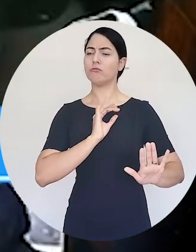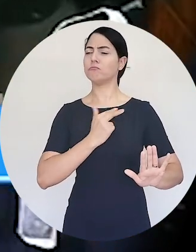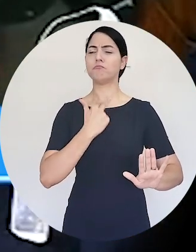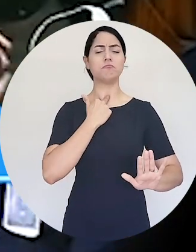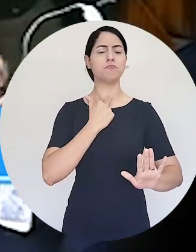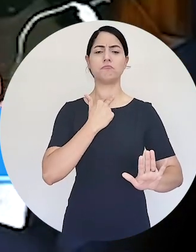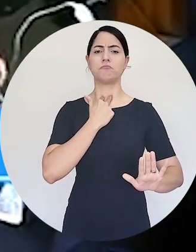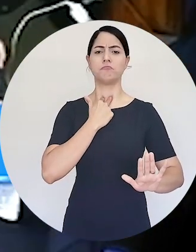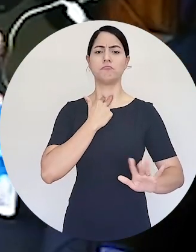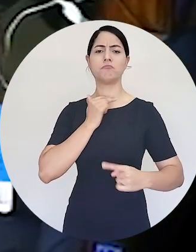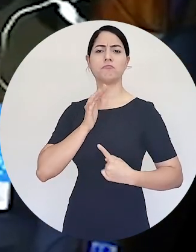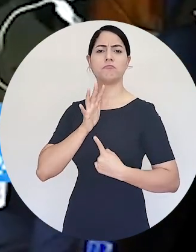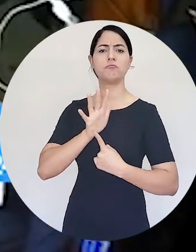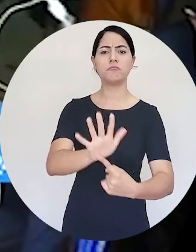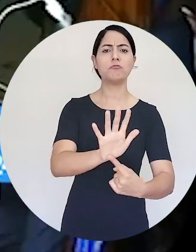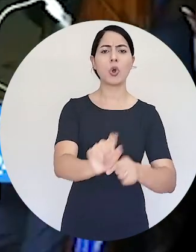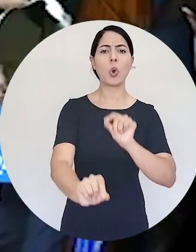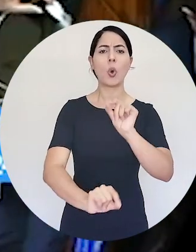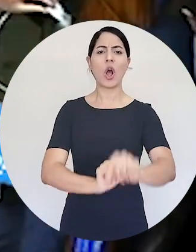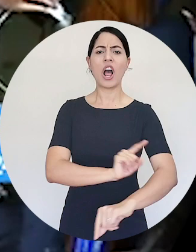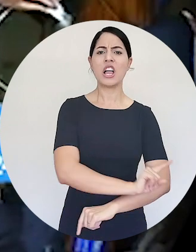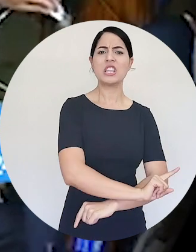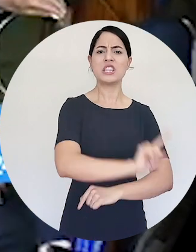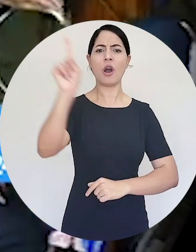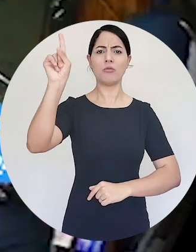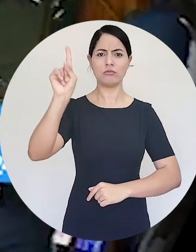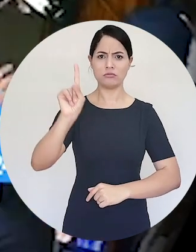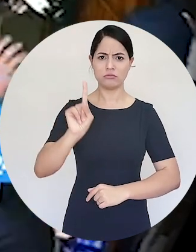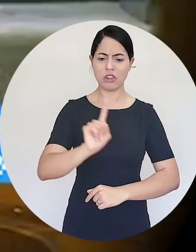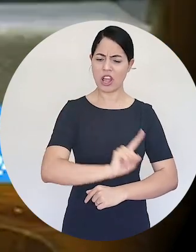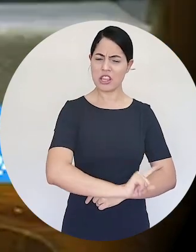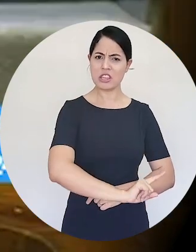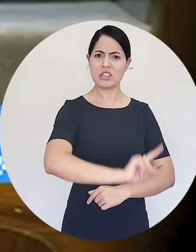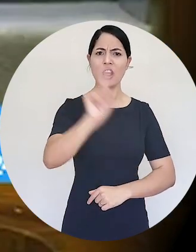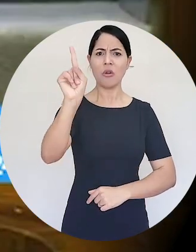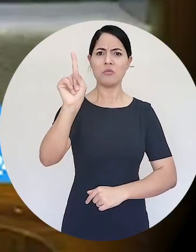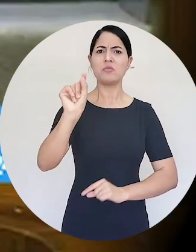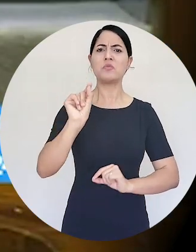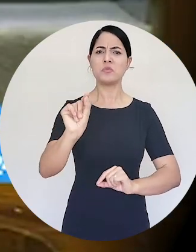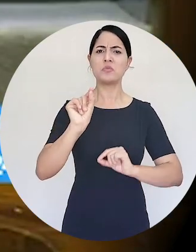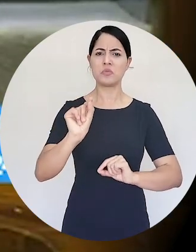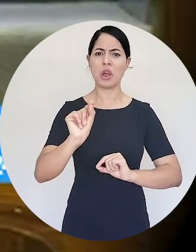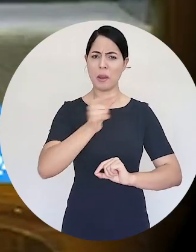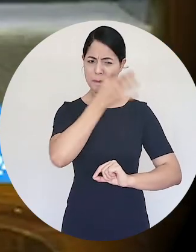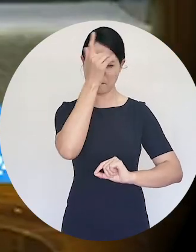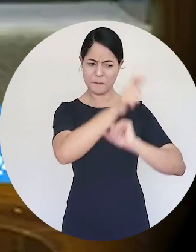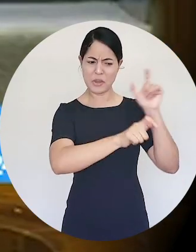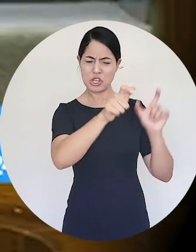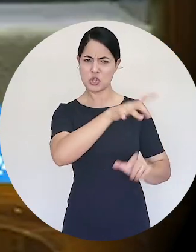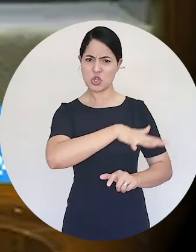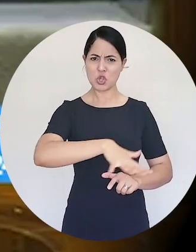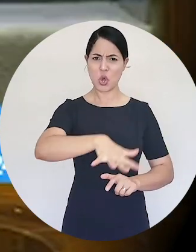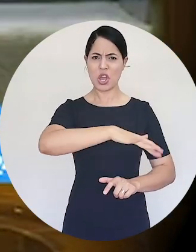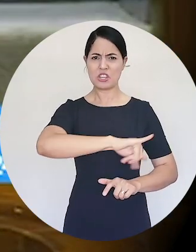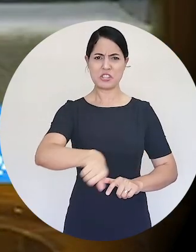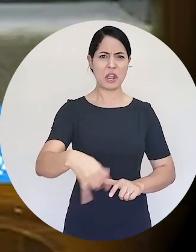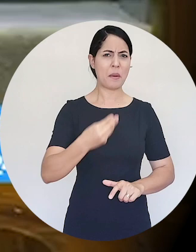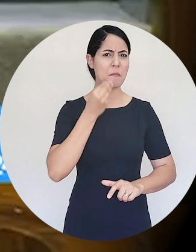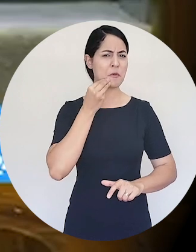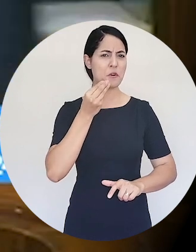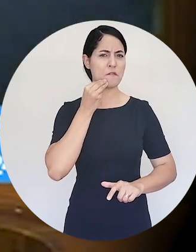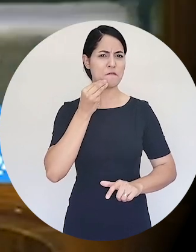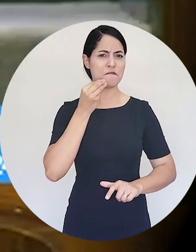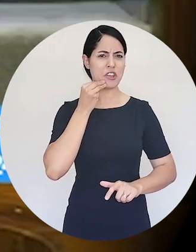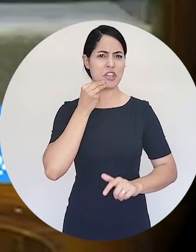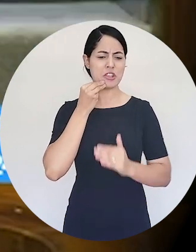desassombro para dizer um rotundo não àqueles que se utilizam dos